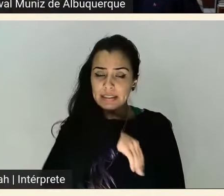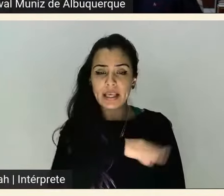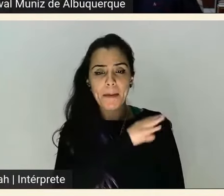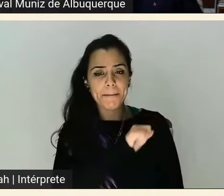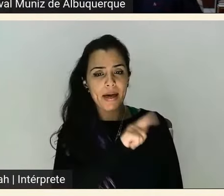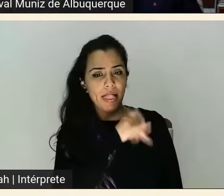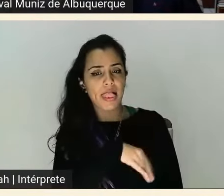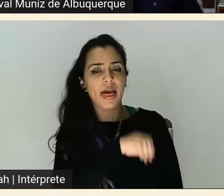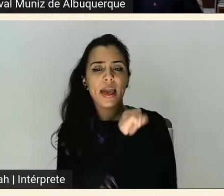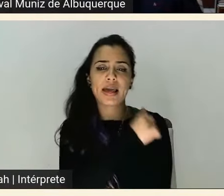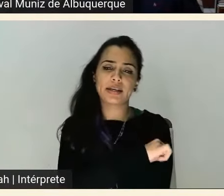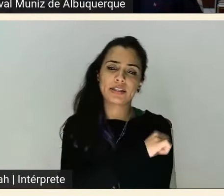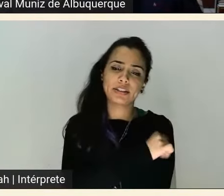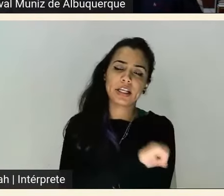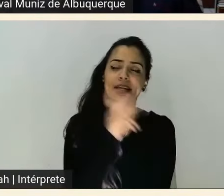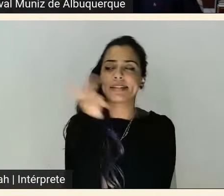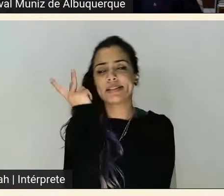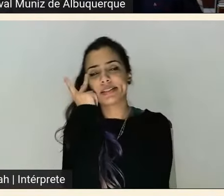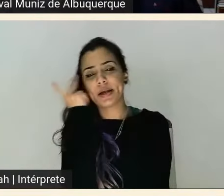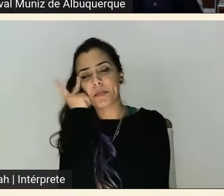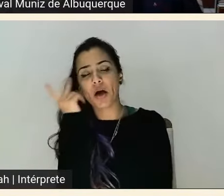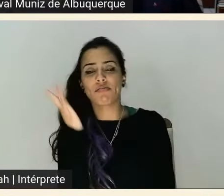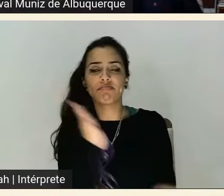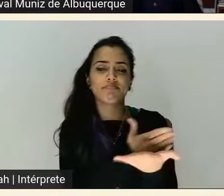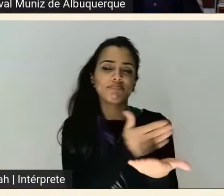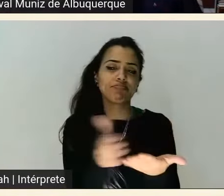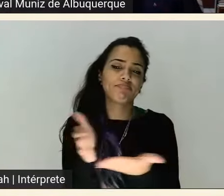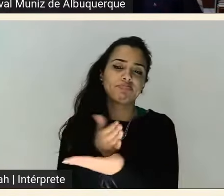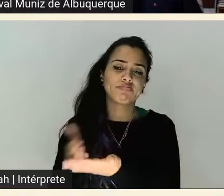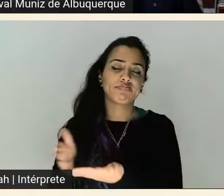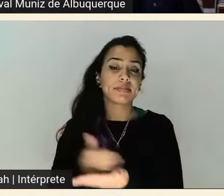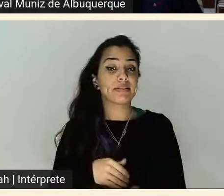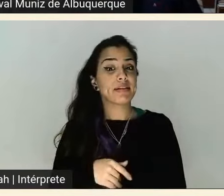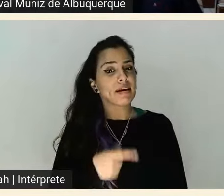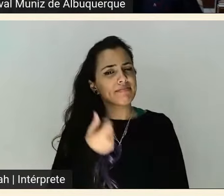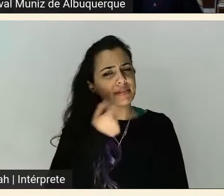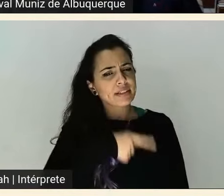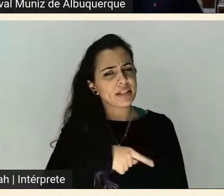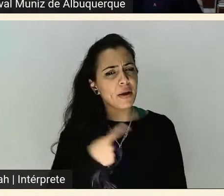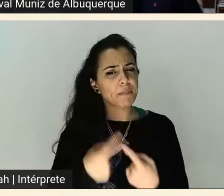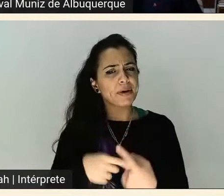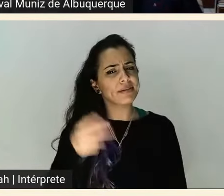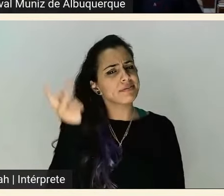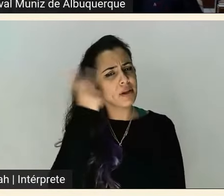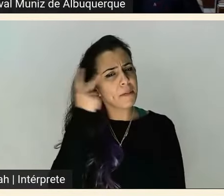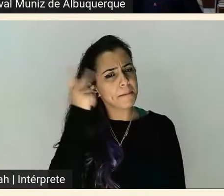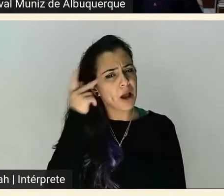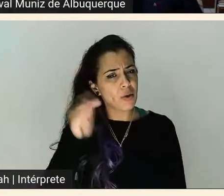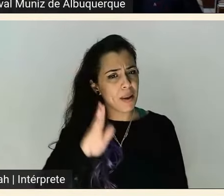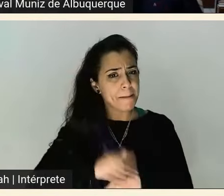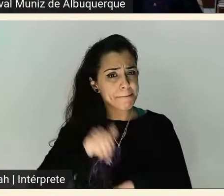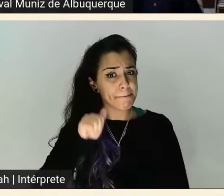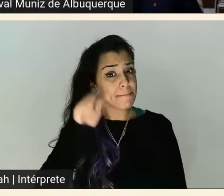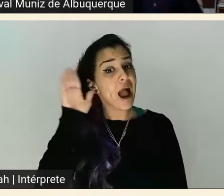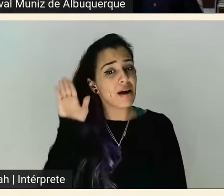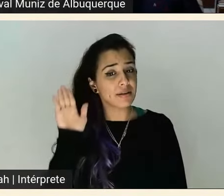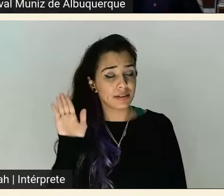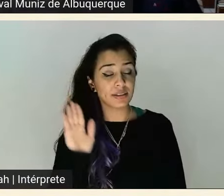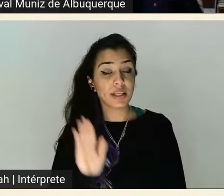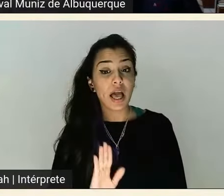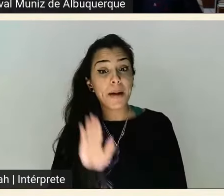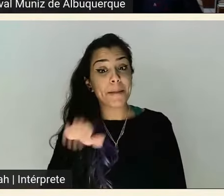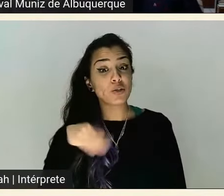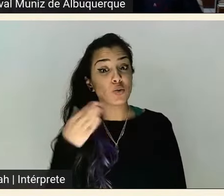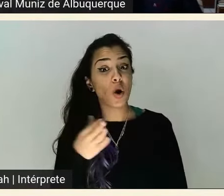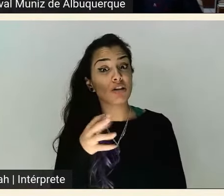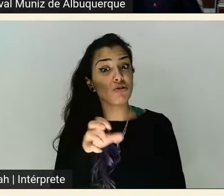Janeiro, tinha que ser em São Paulo. Engraçado que São Paulo é até mais tardio. Só que quando veio com